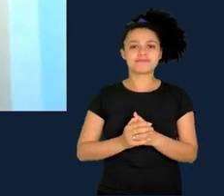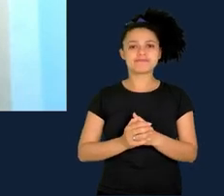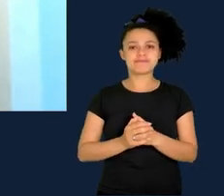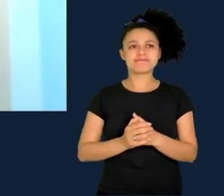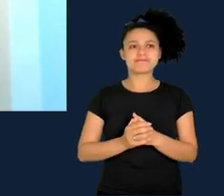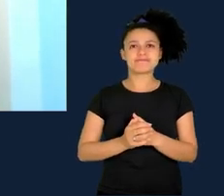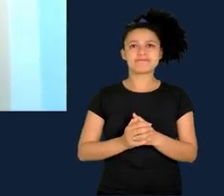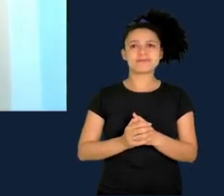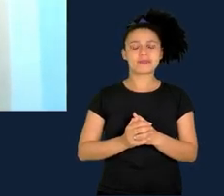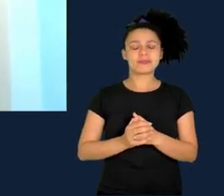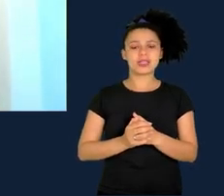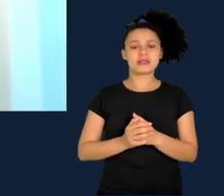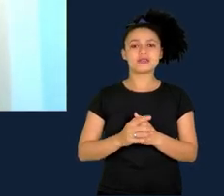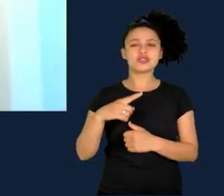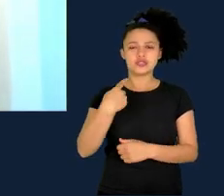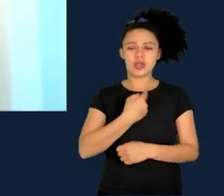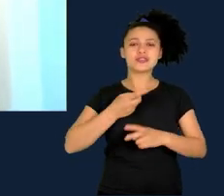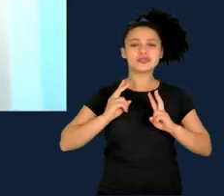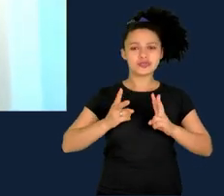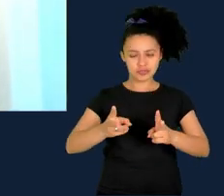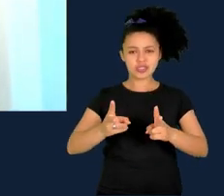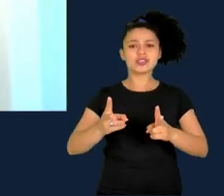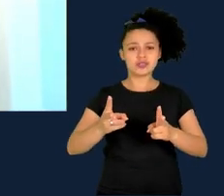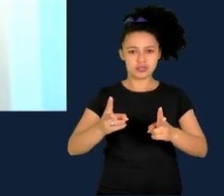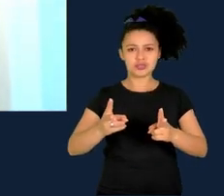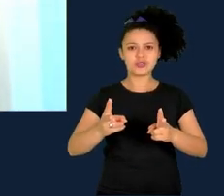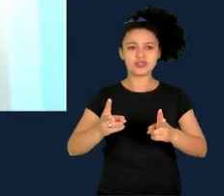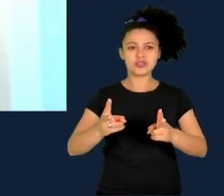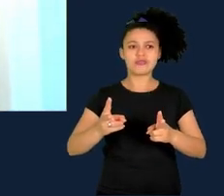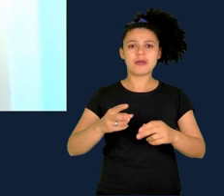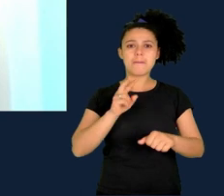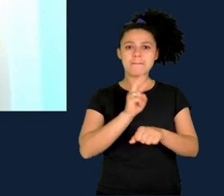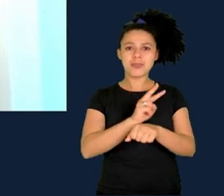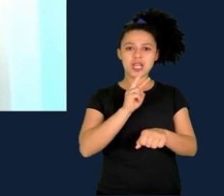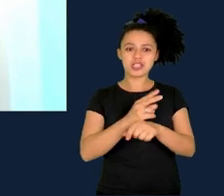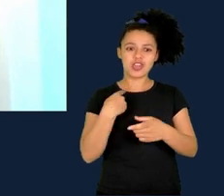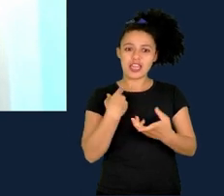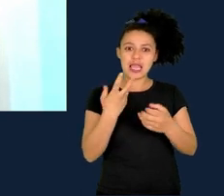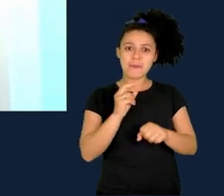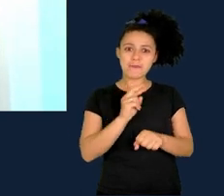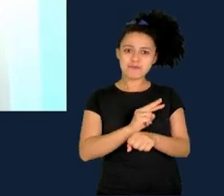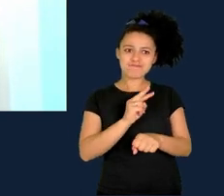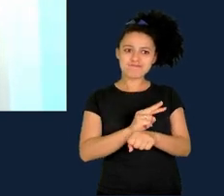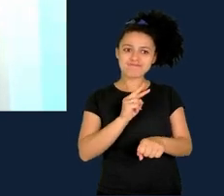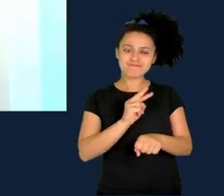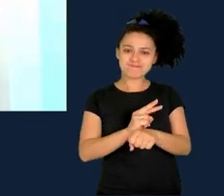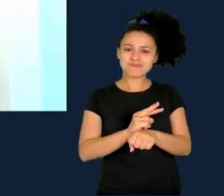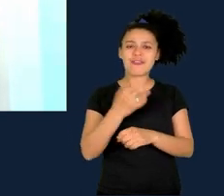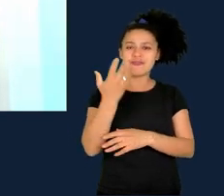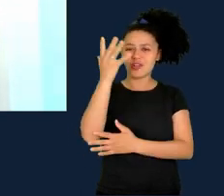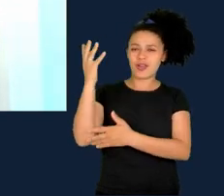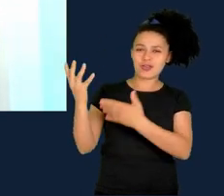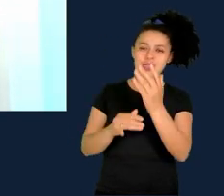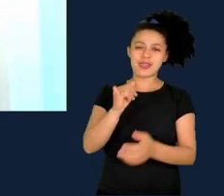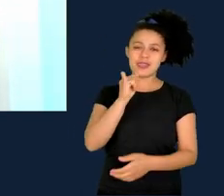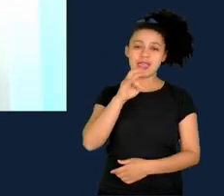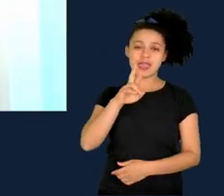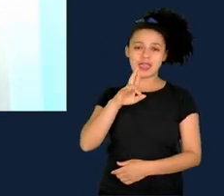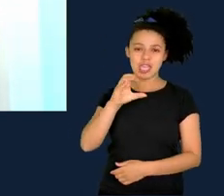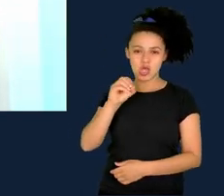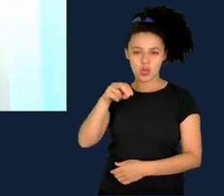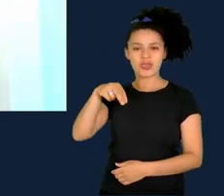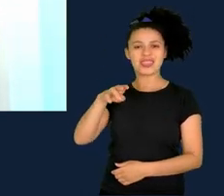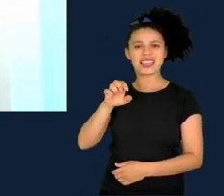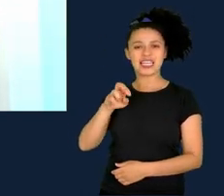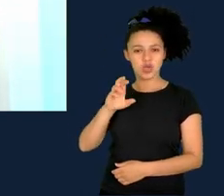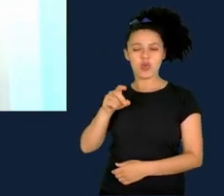está nessa questão de proteger a floresta. No caso, o Rio Negro é uma região, é um território